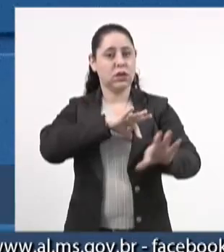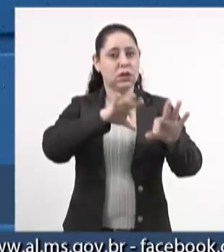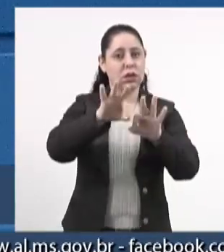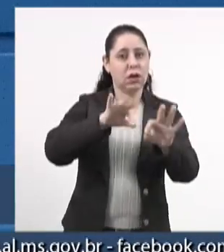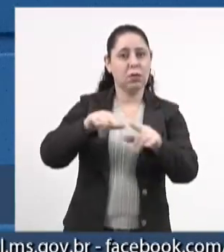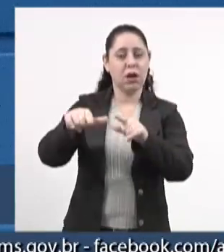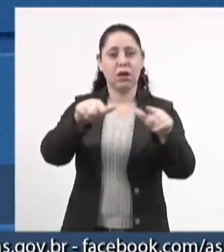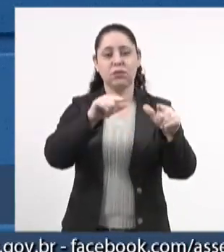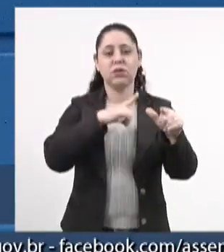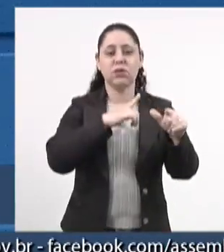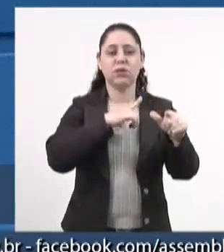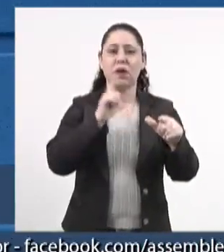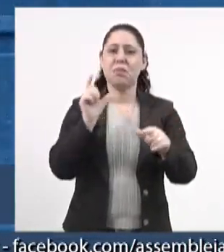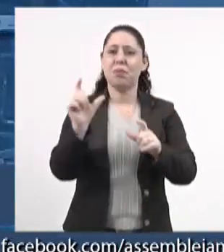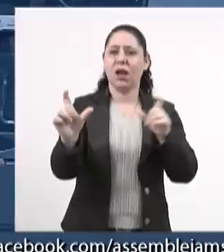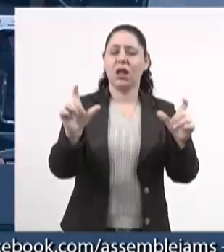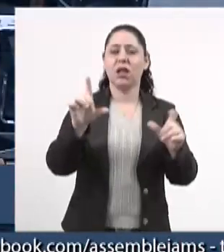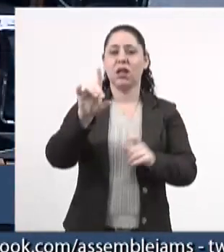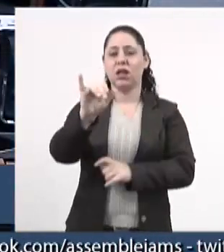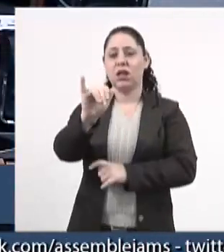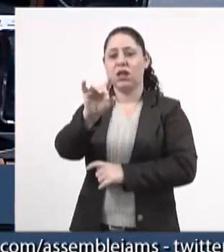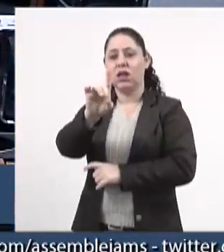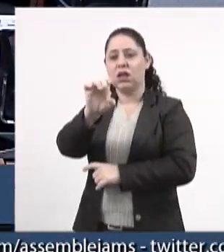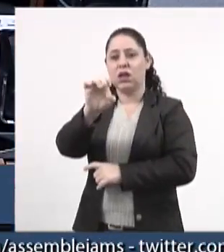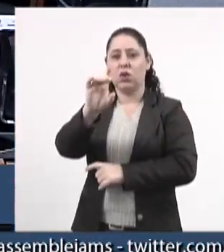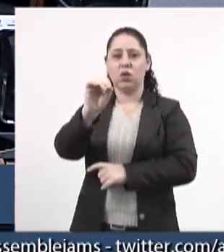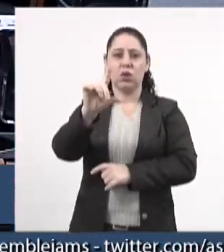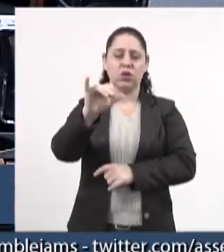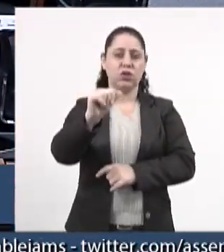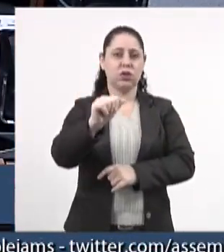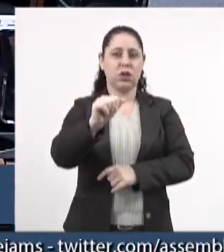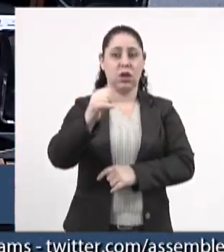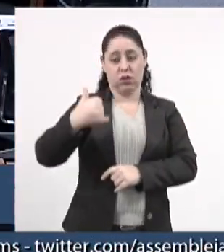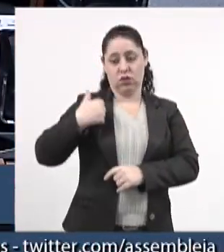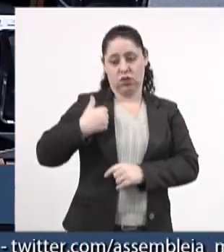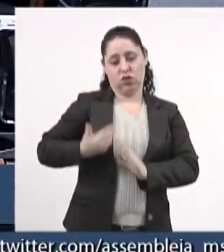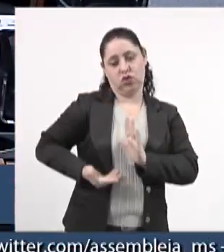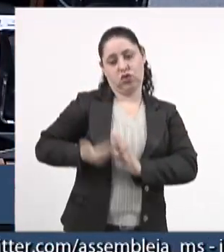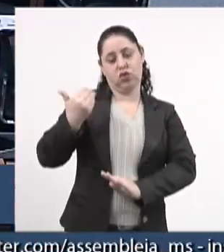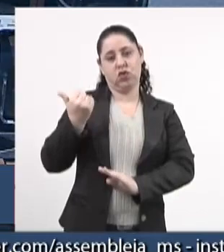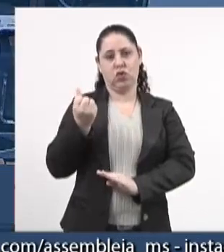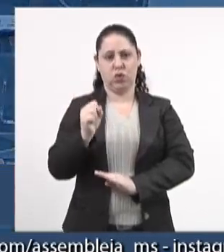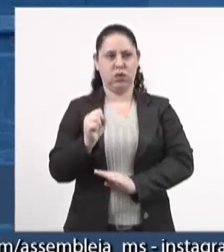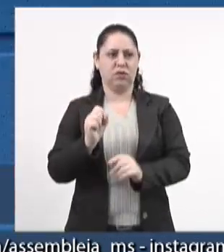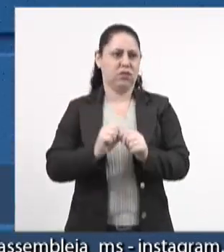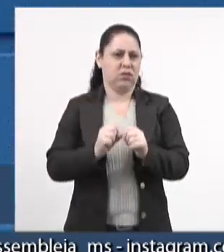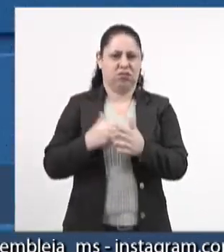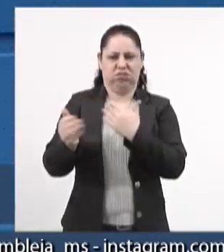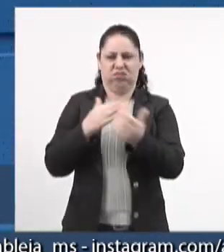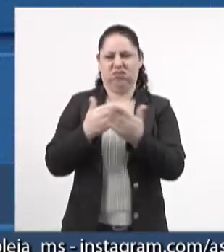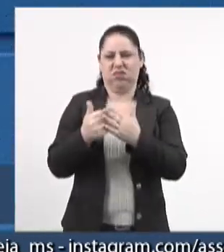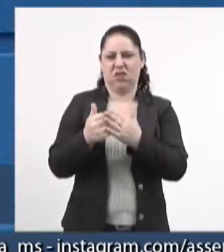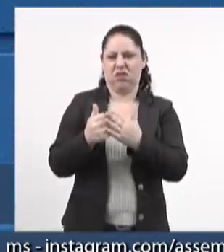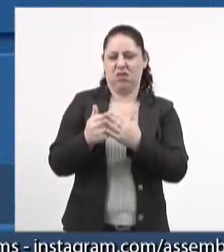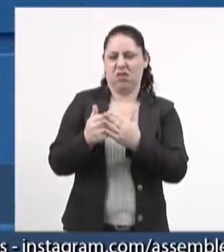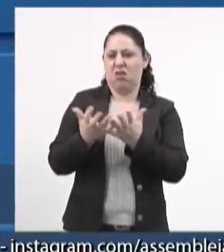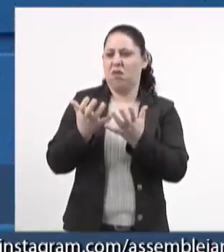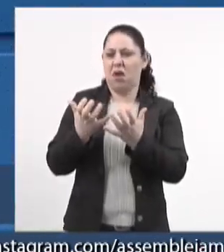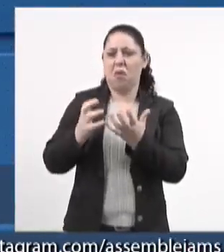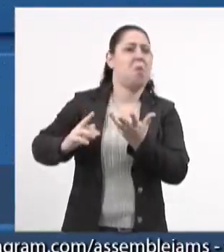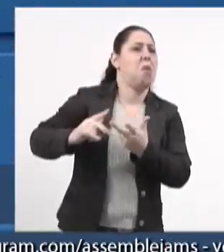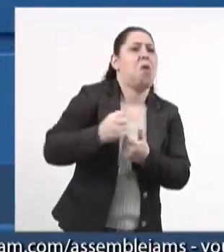essa palavra, ideologia de gênero. Pessoa maior de idade, ela vai fazer o que quiser, com quem quiser e com